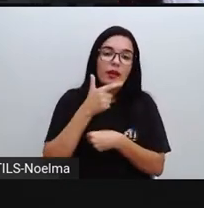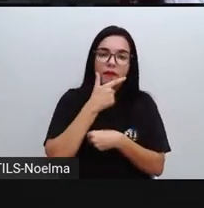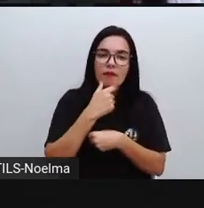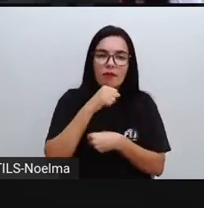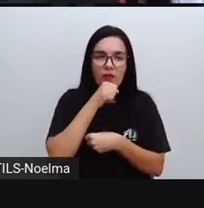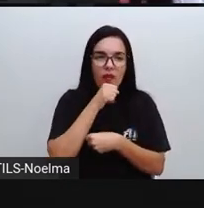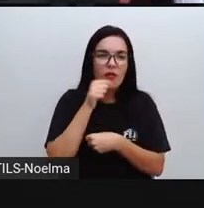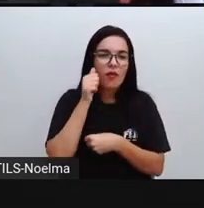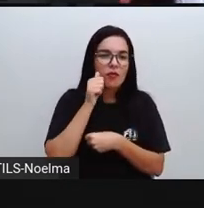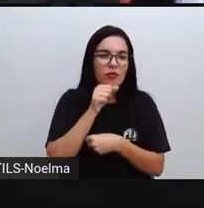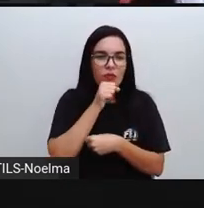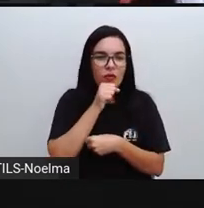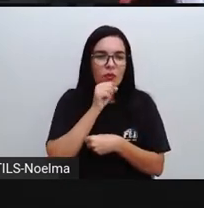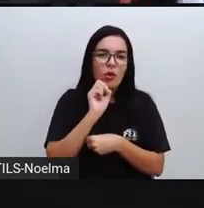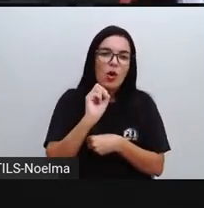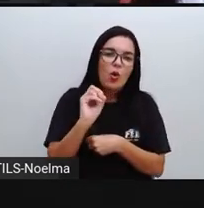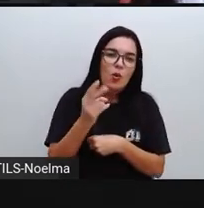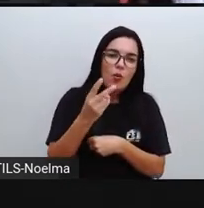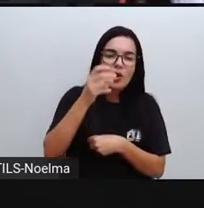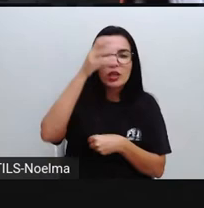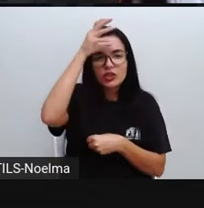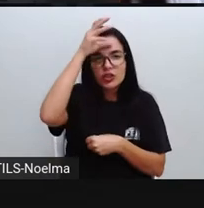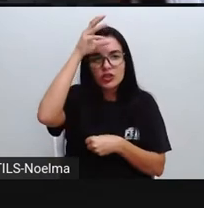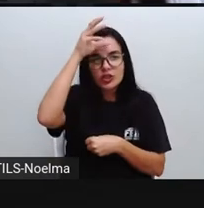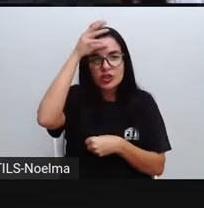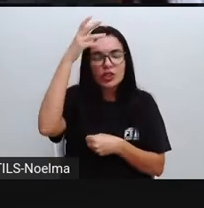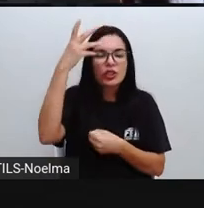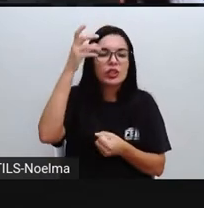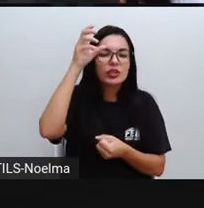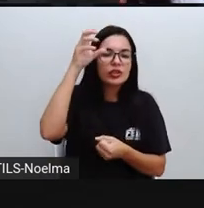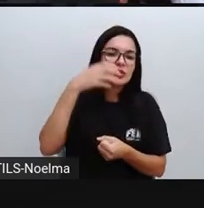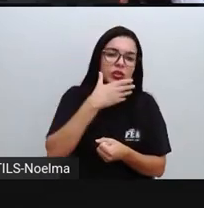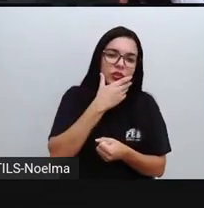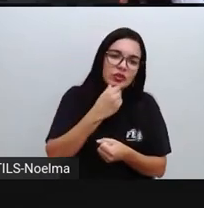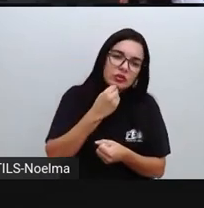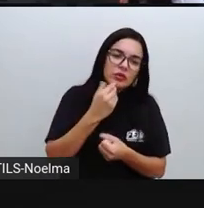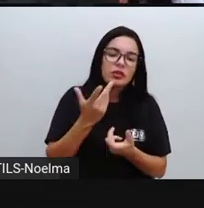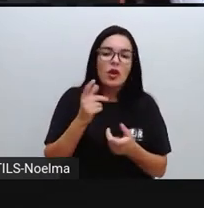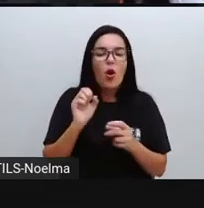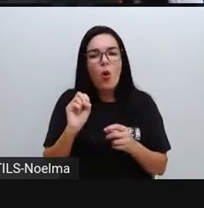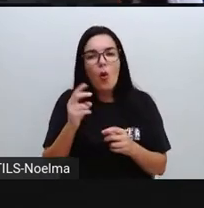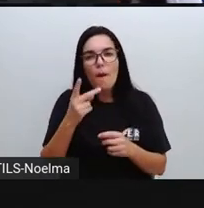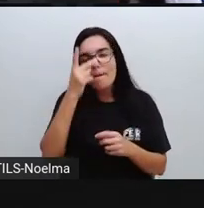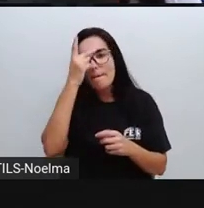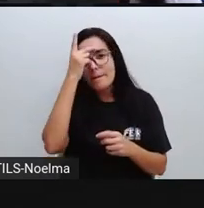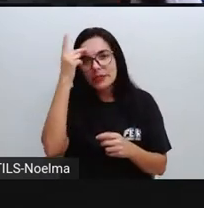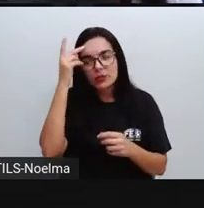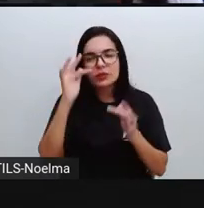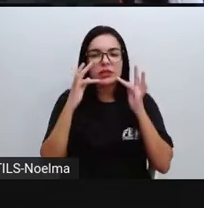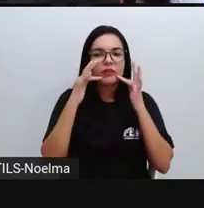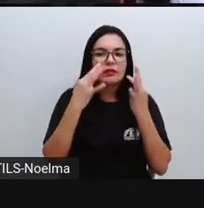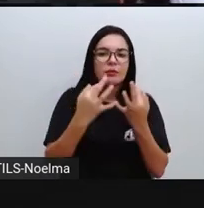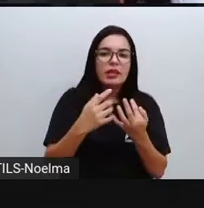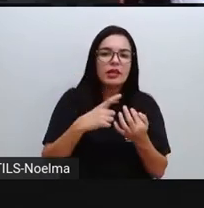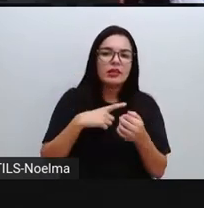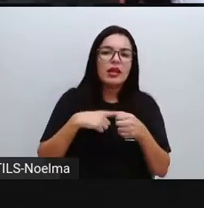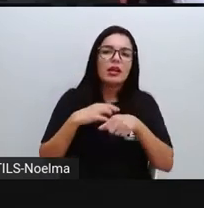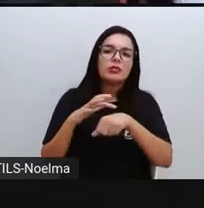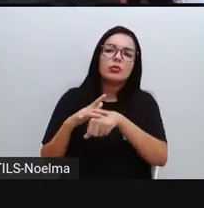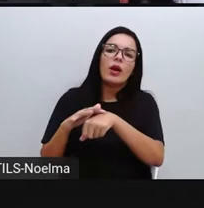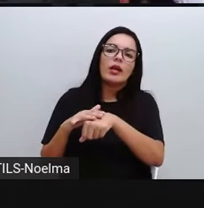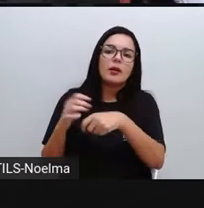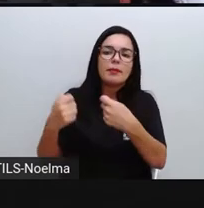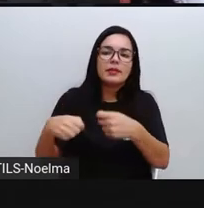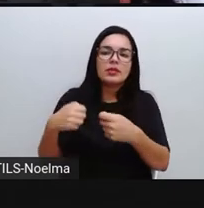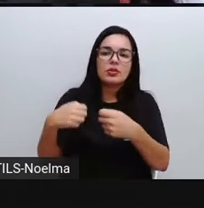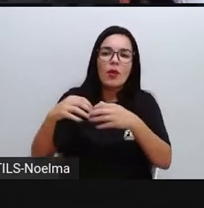mais velhos, ou até mesmo algum parente que tem alguma comorbidade, né, que